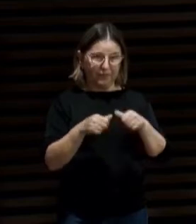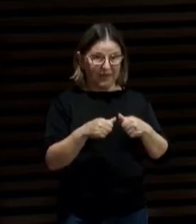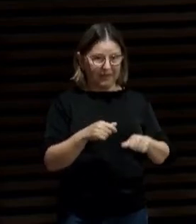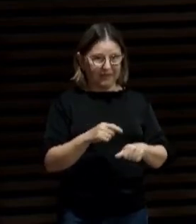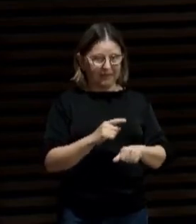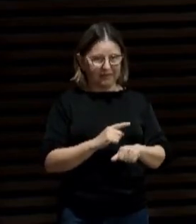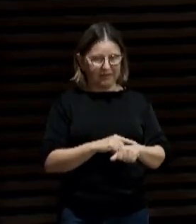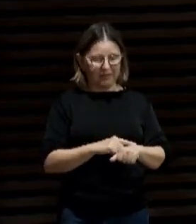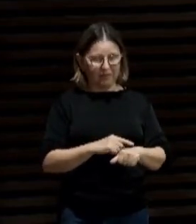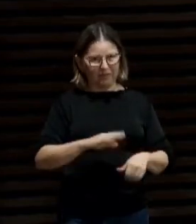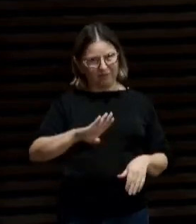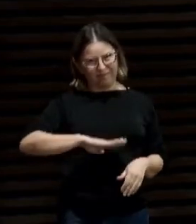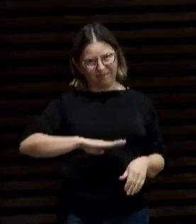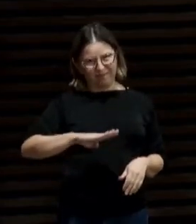fome,